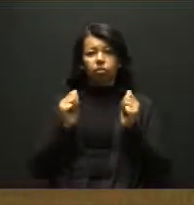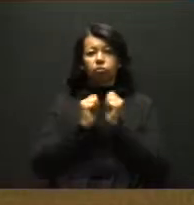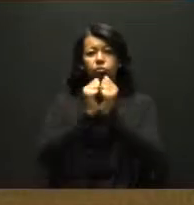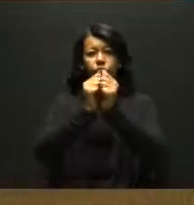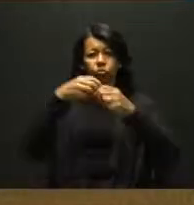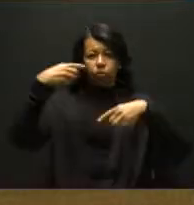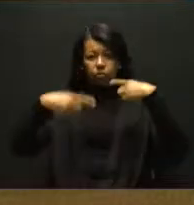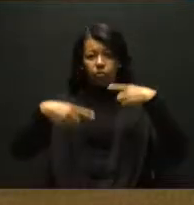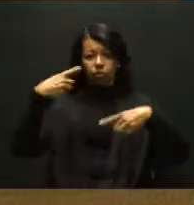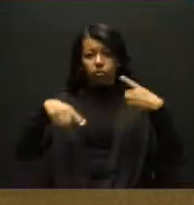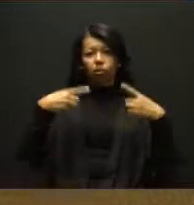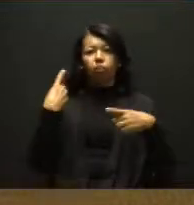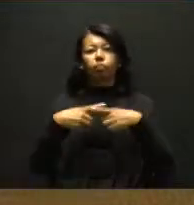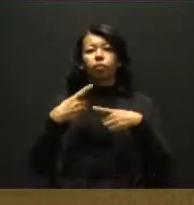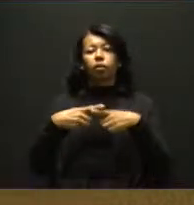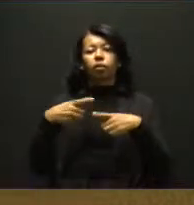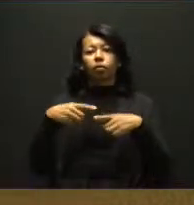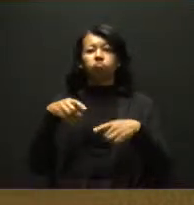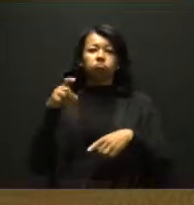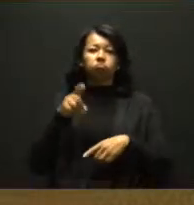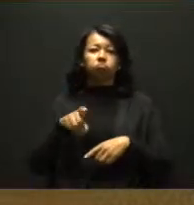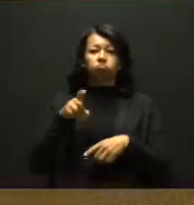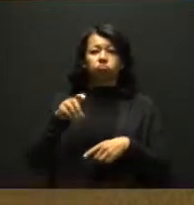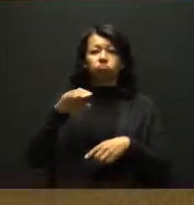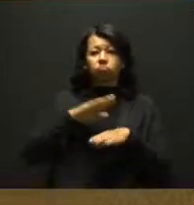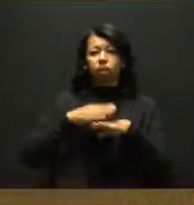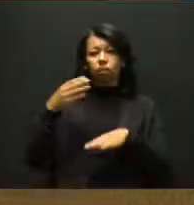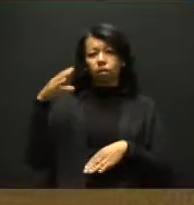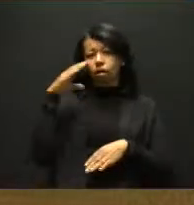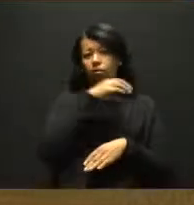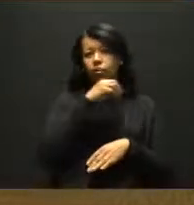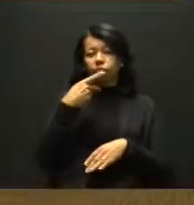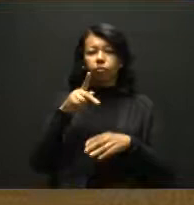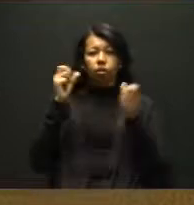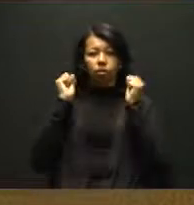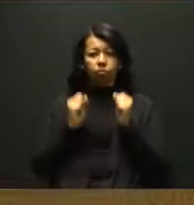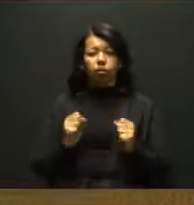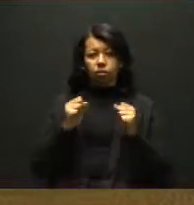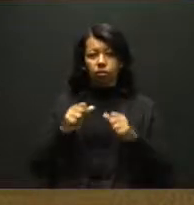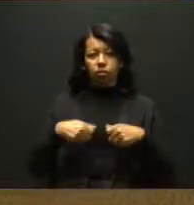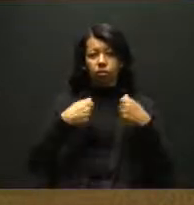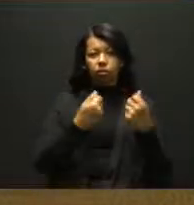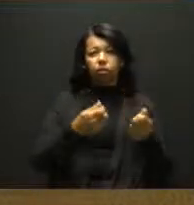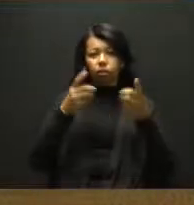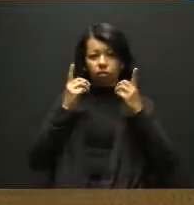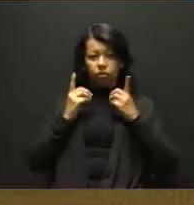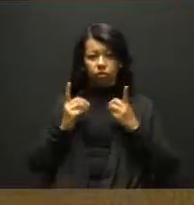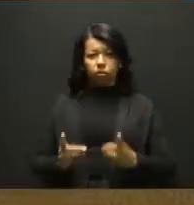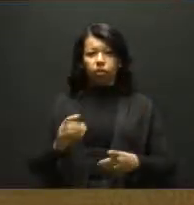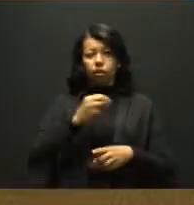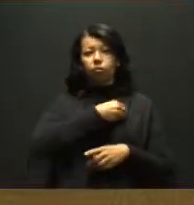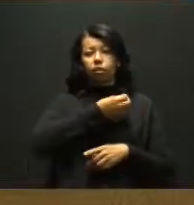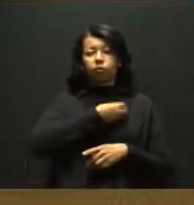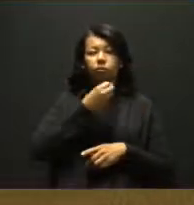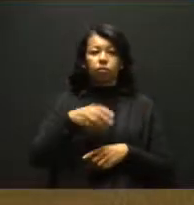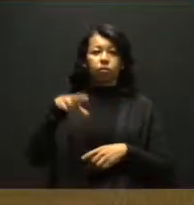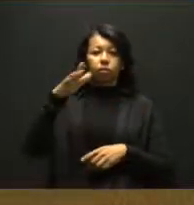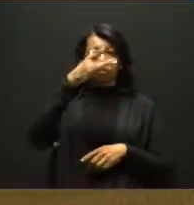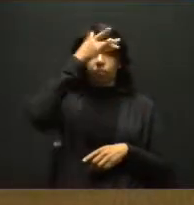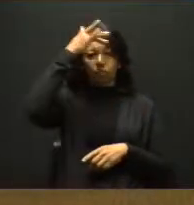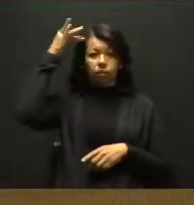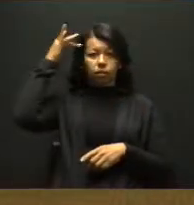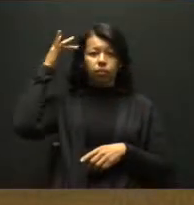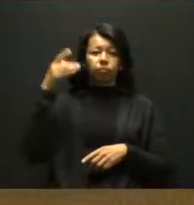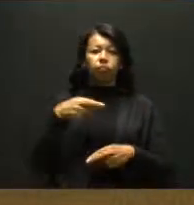política porque é o instrumento mais rápido pra que a gente possa dar dignidade para a vida do cidadão então acho que essa responsabilidade